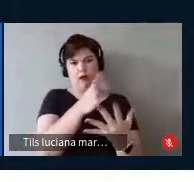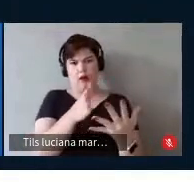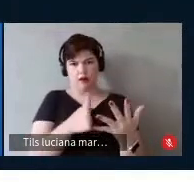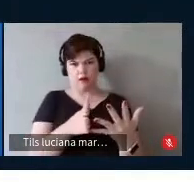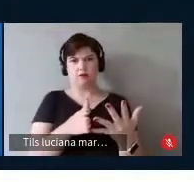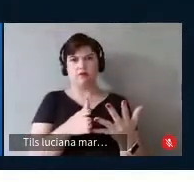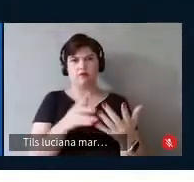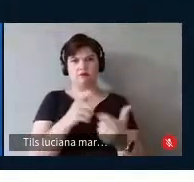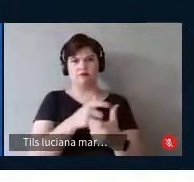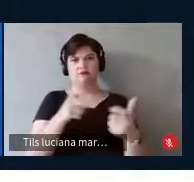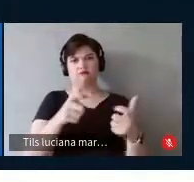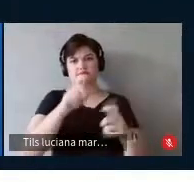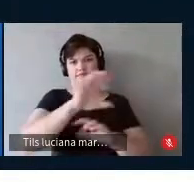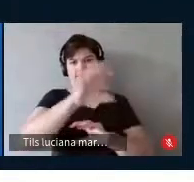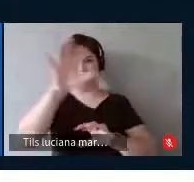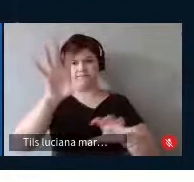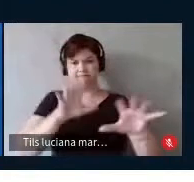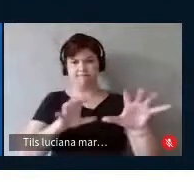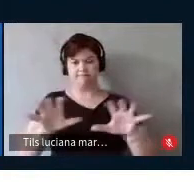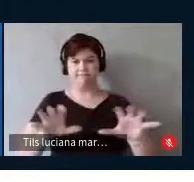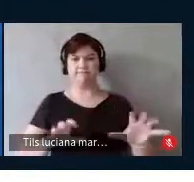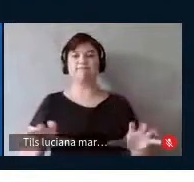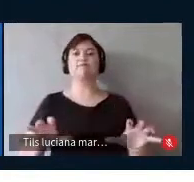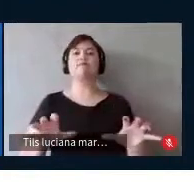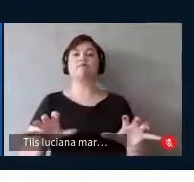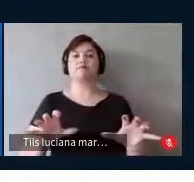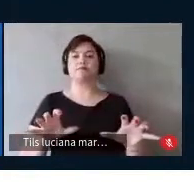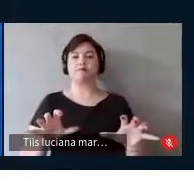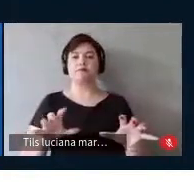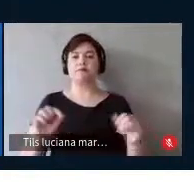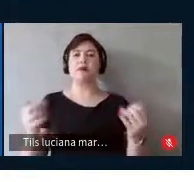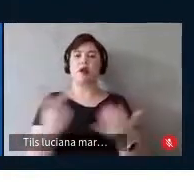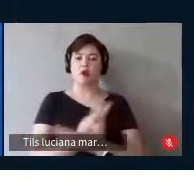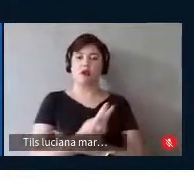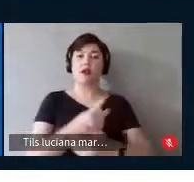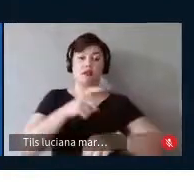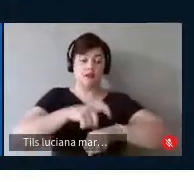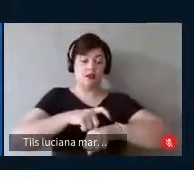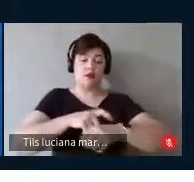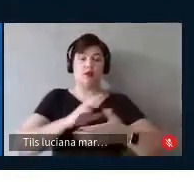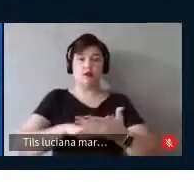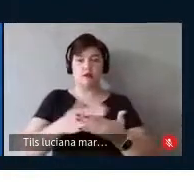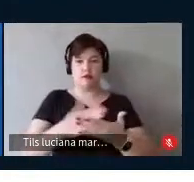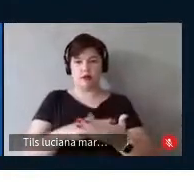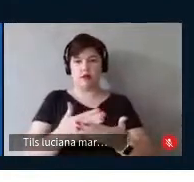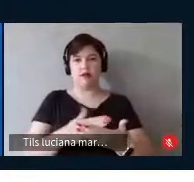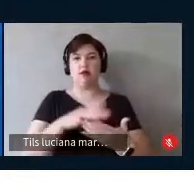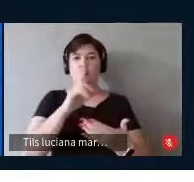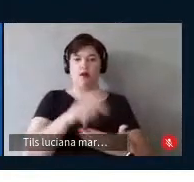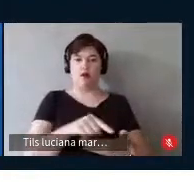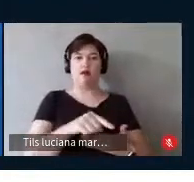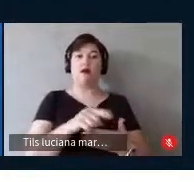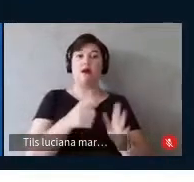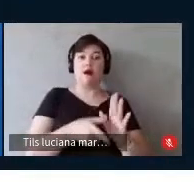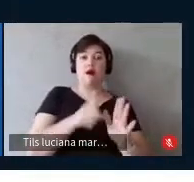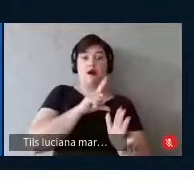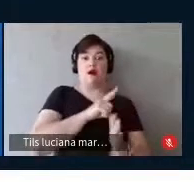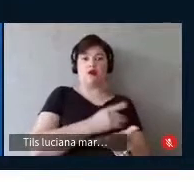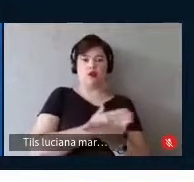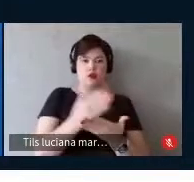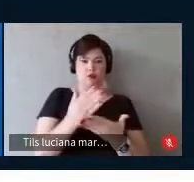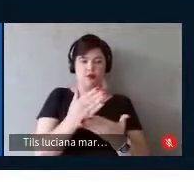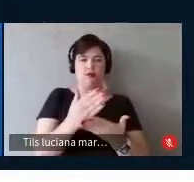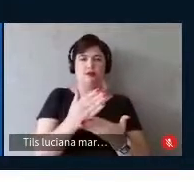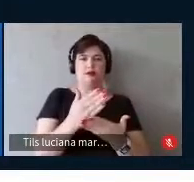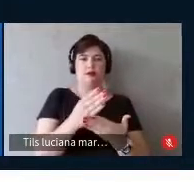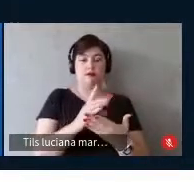de dimensões, né, que ocorrem durante uma interpretação, que são fatores anteriores, o